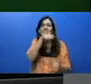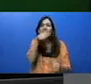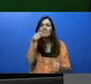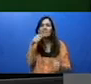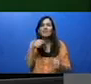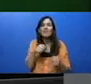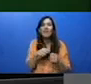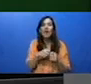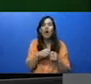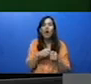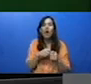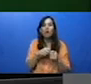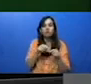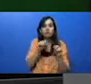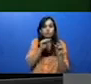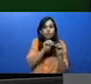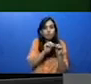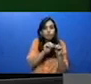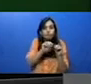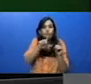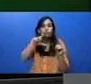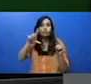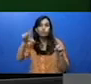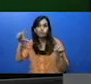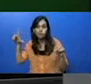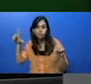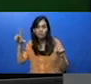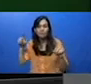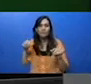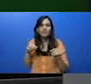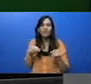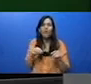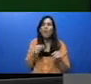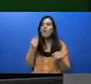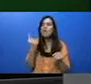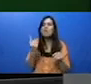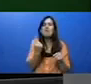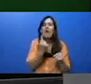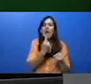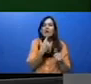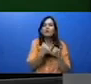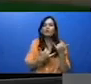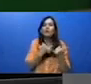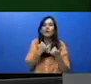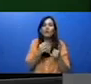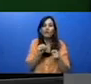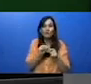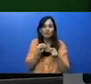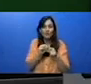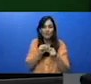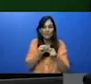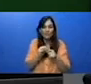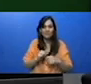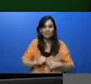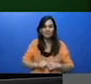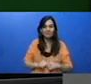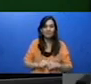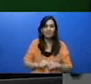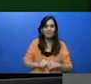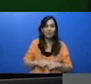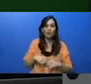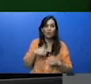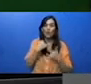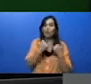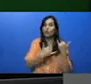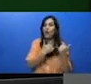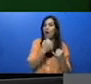ordem crescente o número que cada jogador formou nas jogadas. Então, vamos lá. Jogador 1,